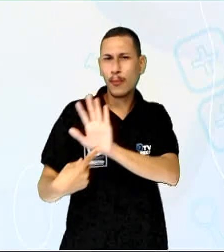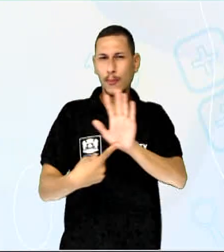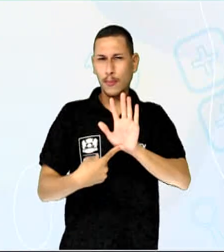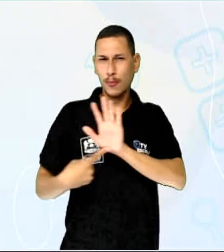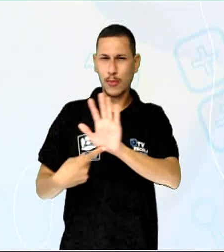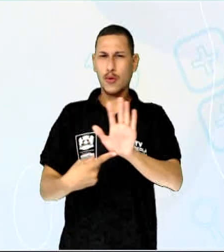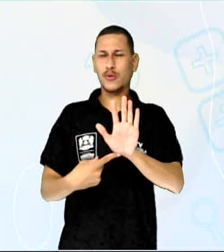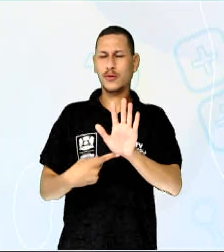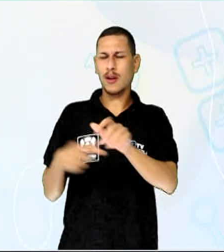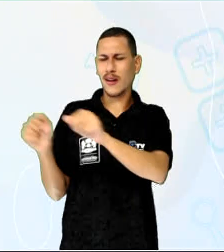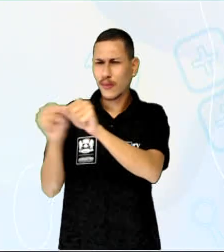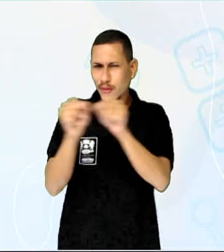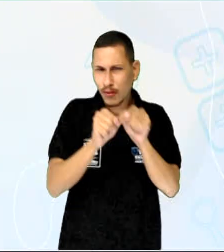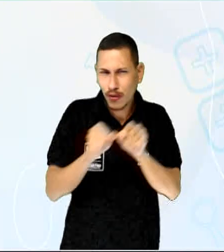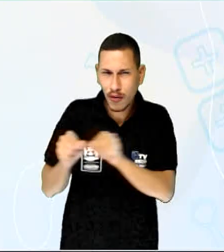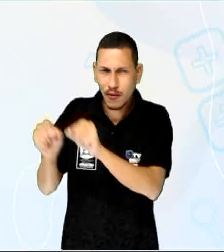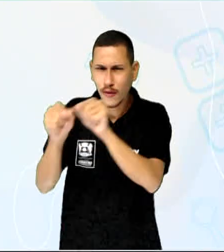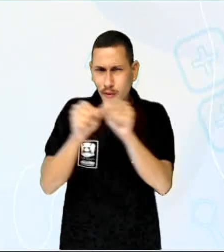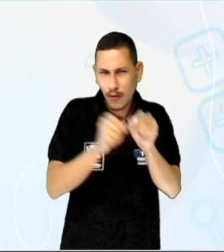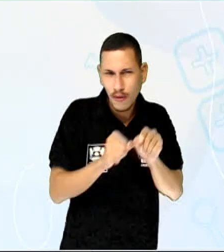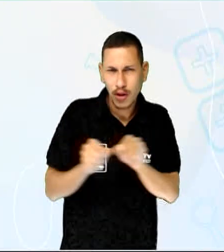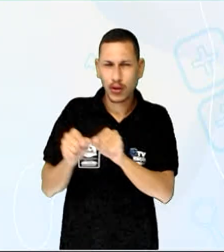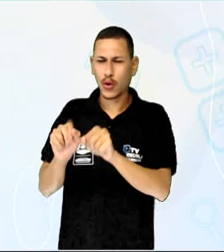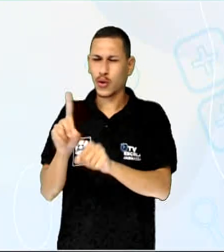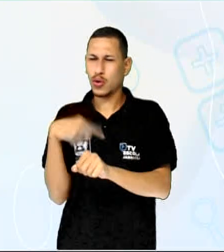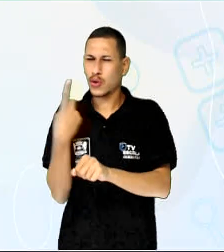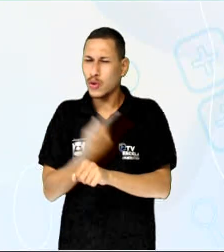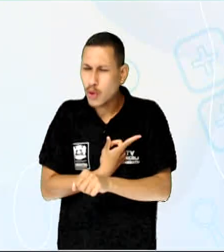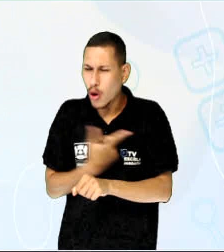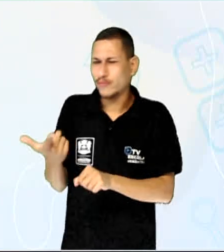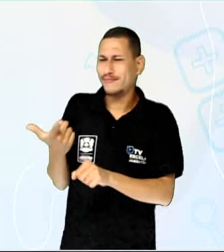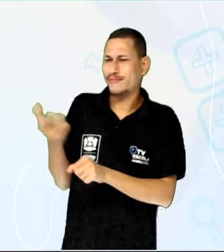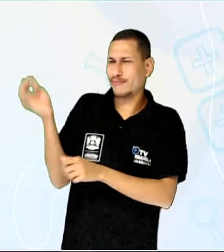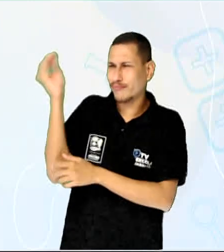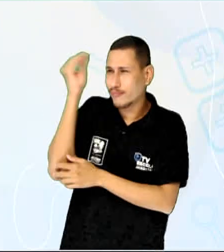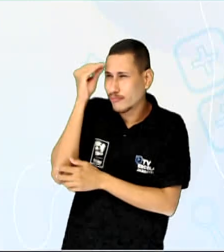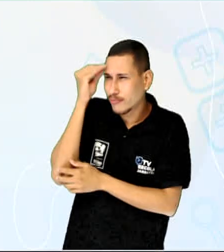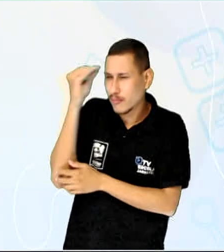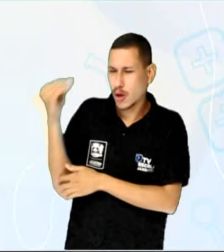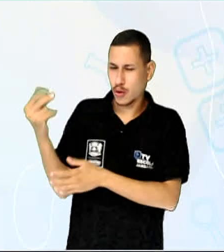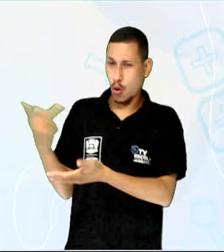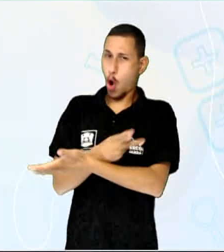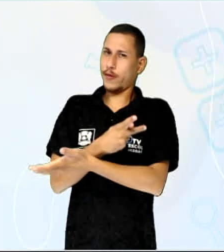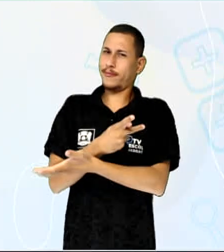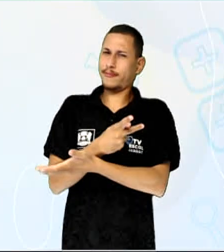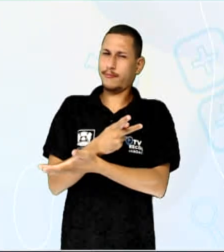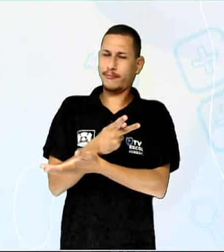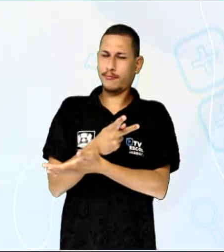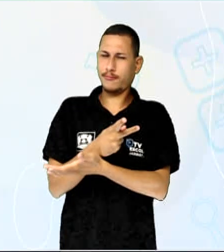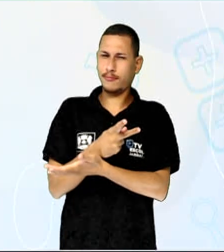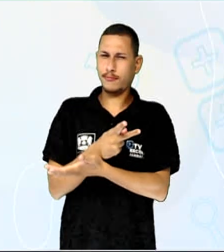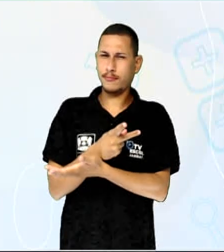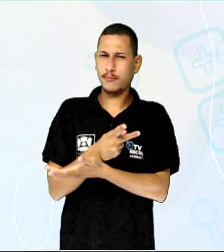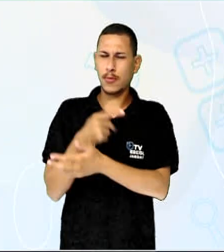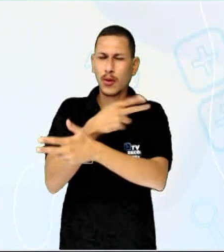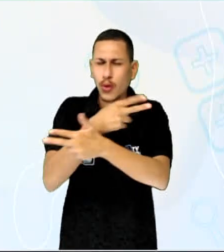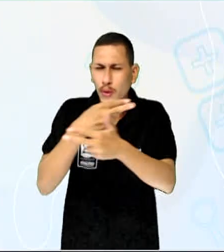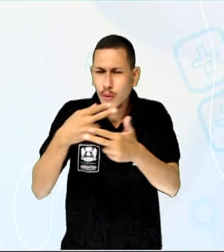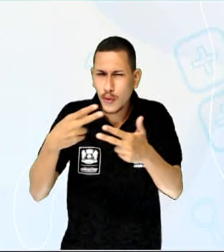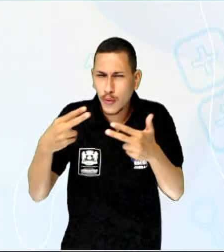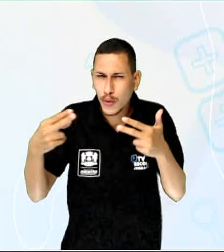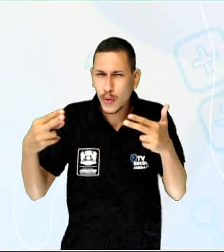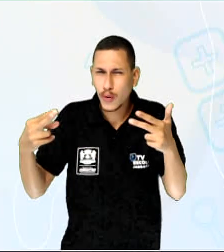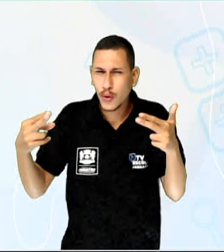ou situações hipotéticas de acontecerem. São hipóteses, situações